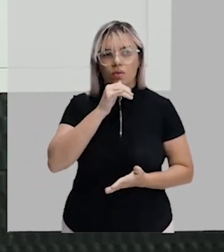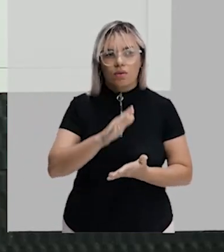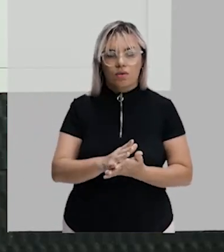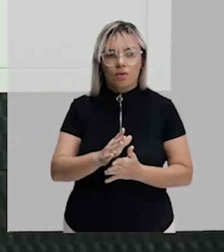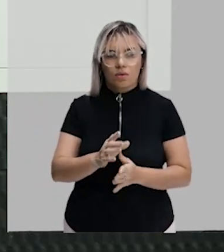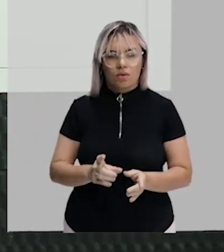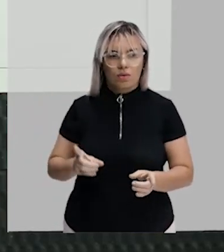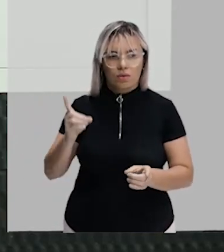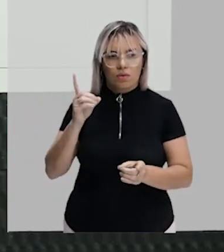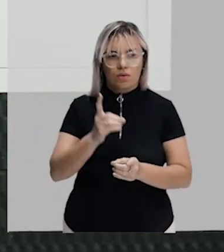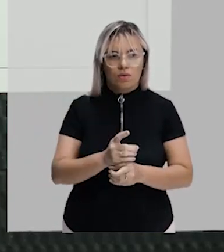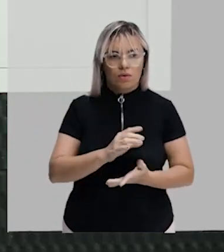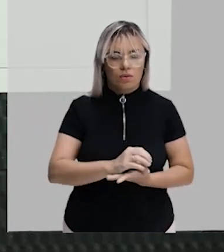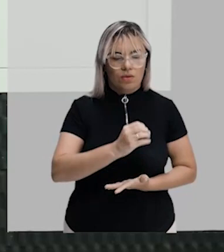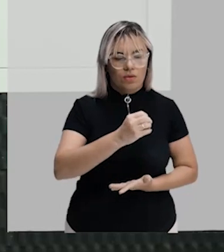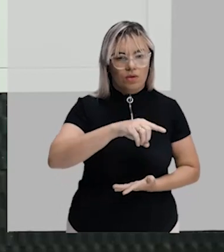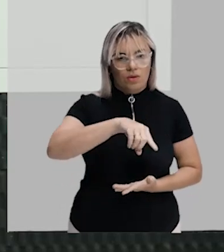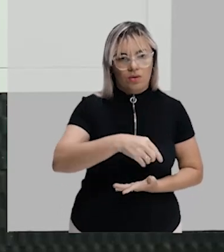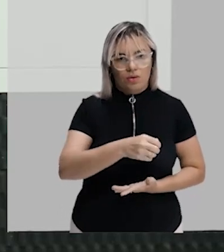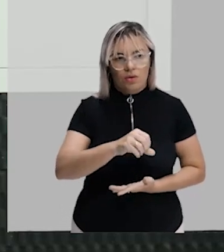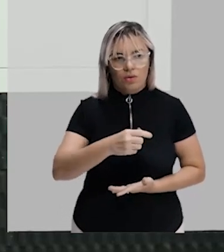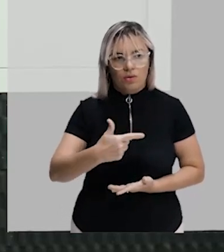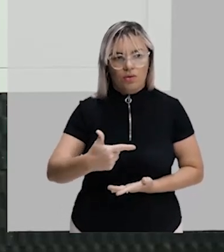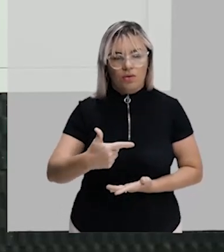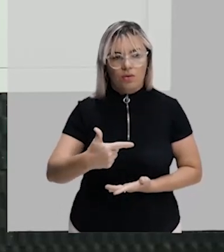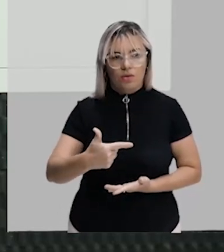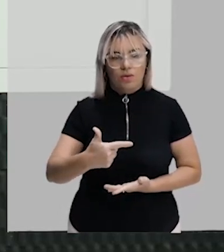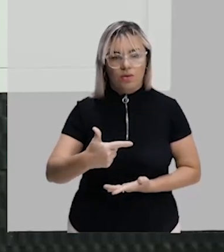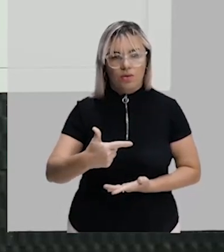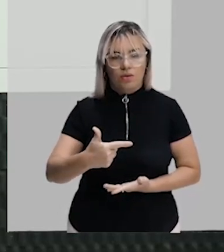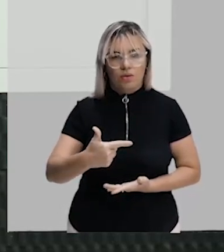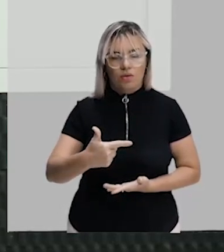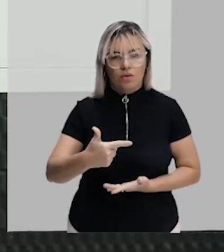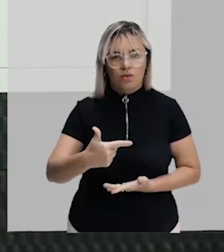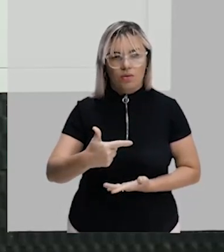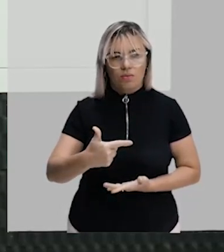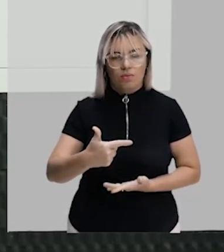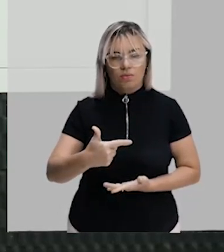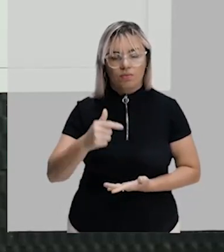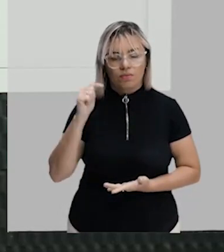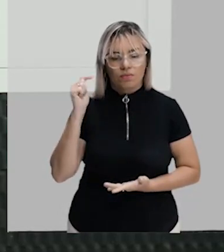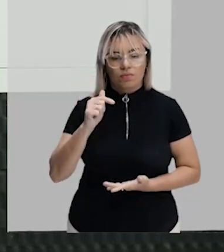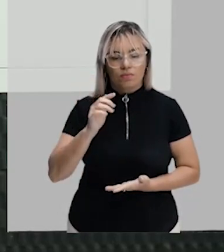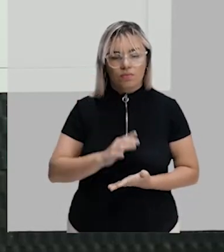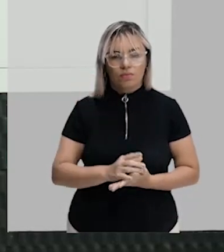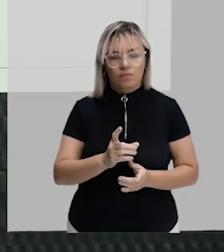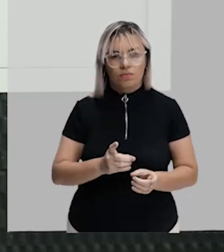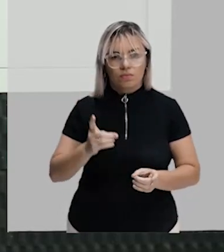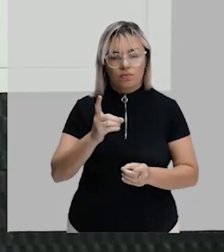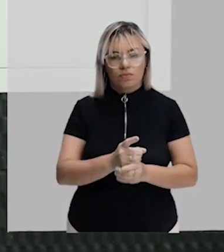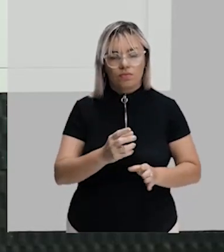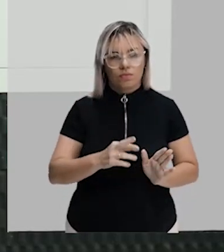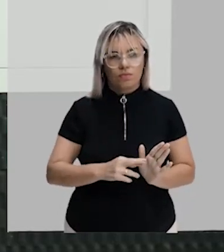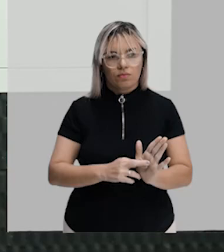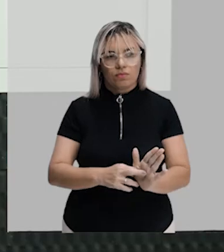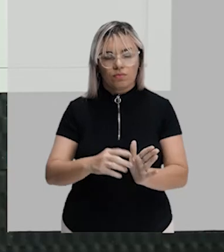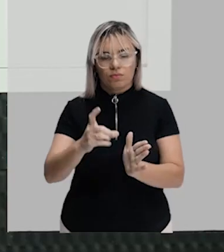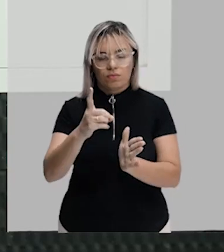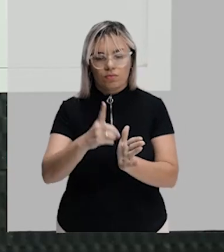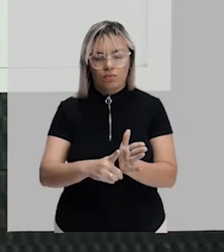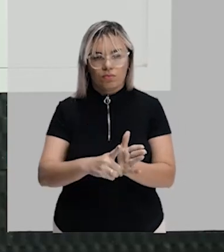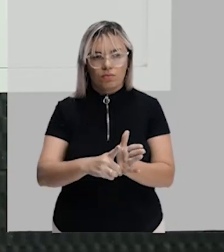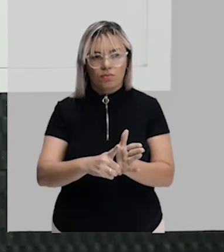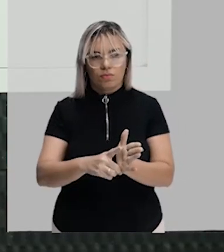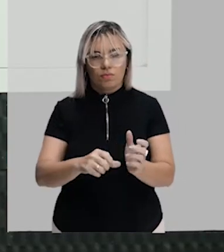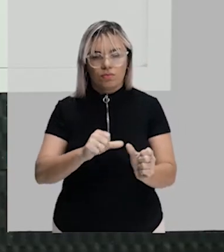aqui 0,92, vamos supor que eu encontro 0,92. 0,92 representa um desconto de quanto? Só